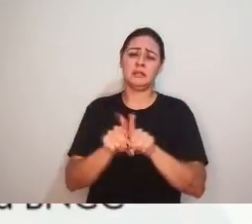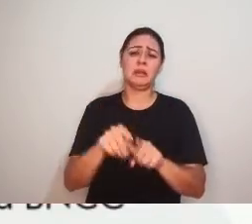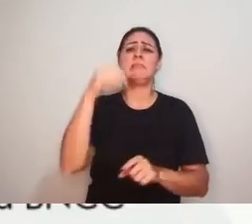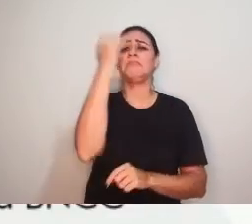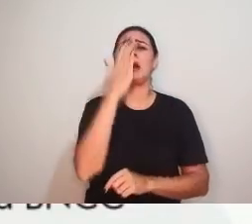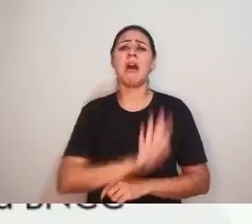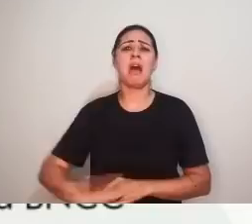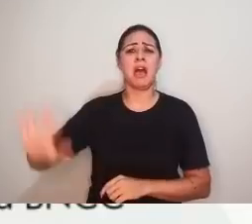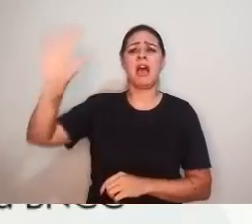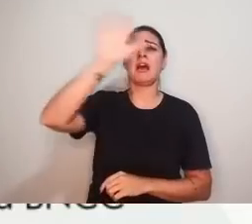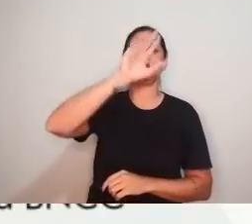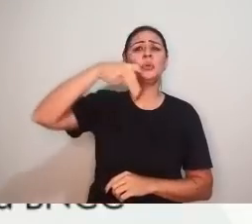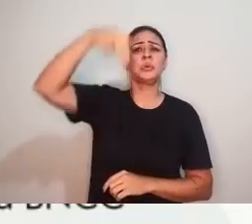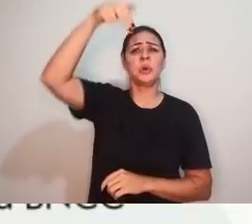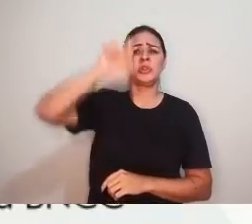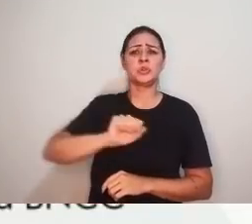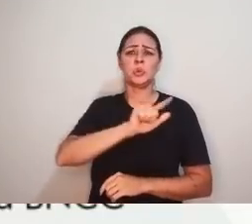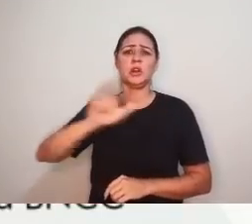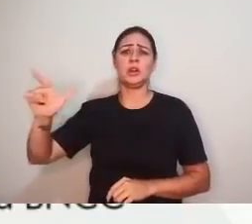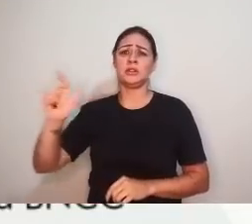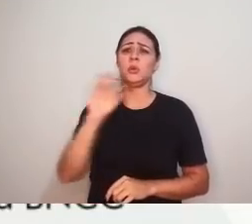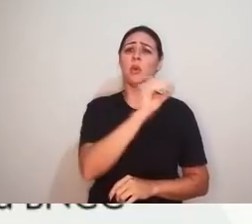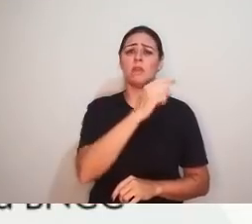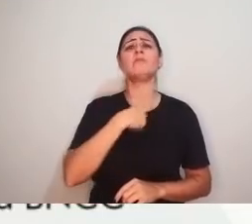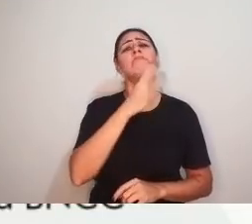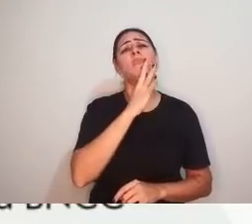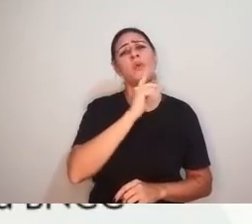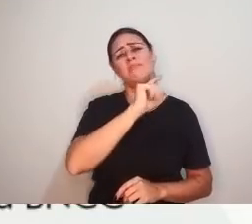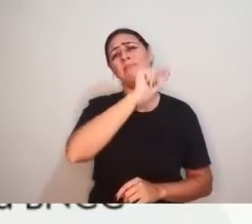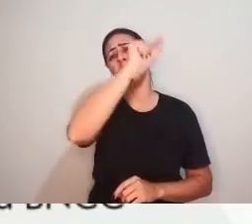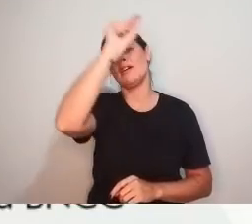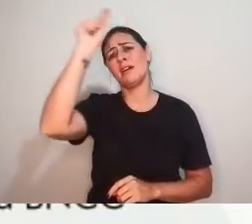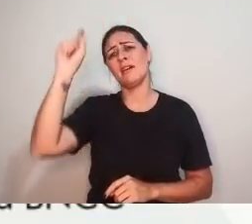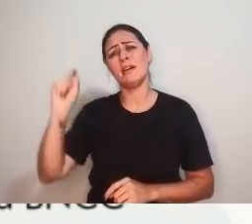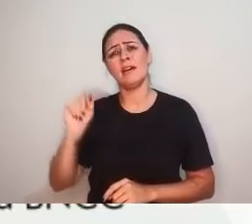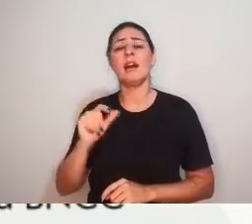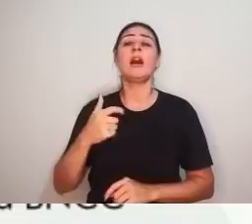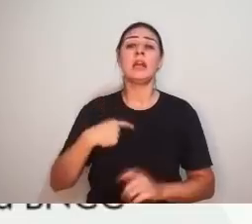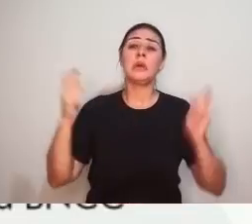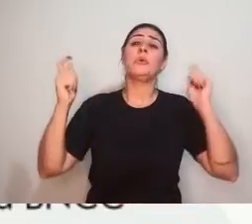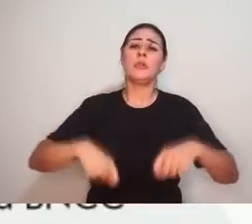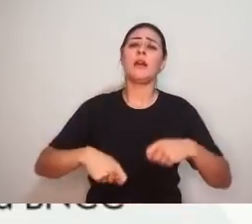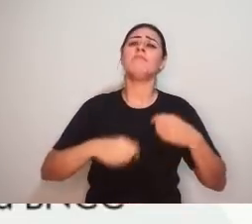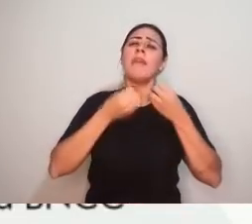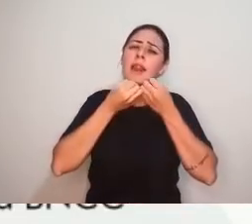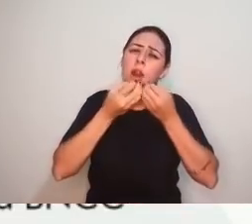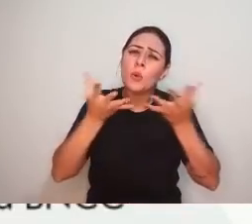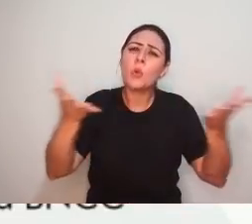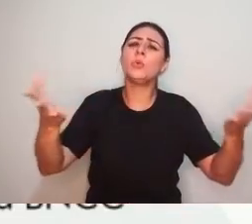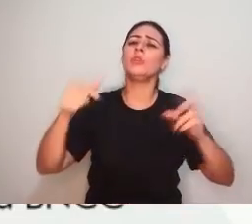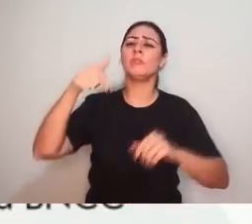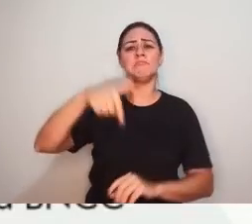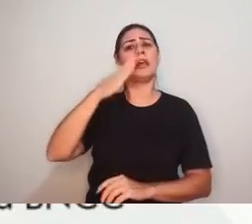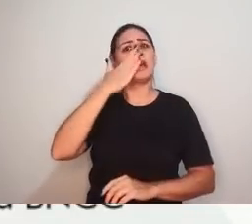muitas realidades do Brasil todo, de norte a sul, leste a oeste, e a gente pode elogiar com todas